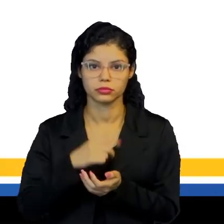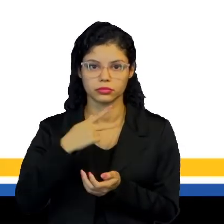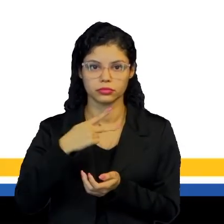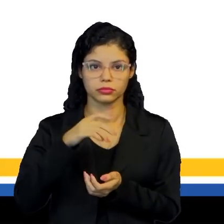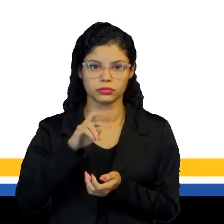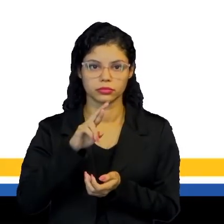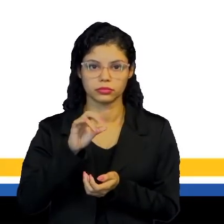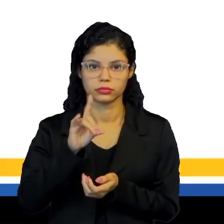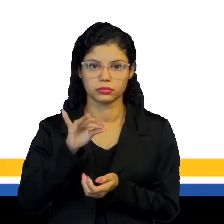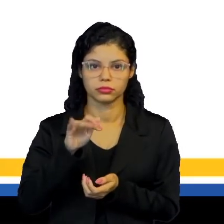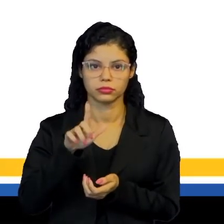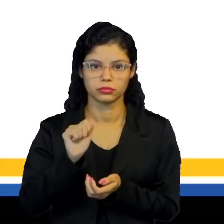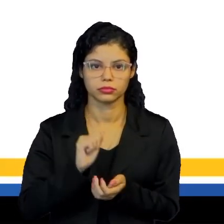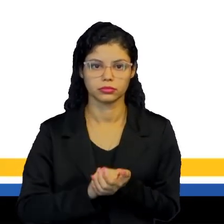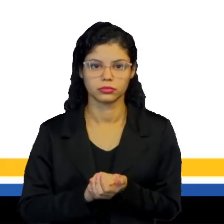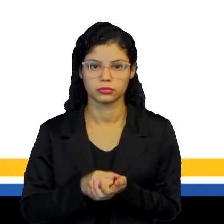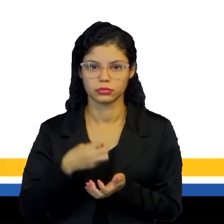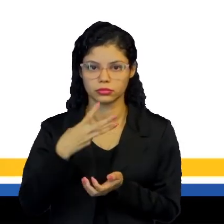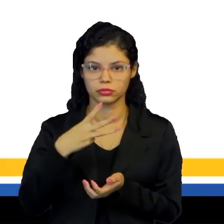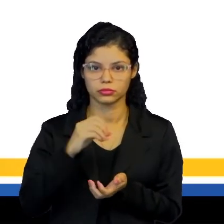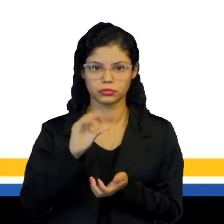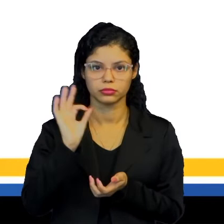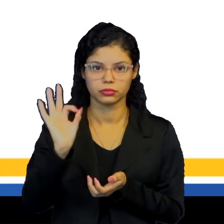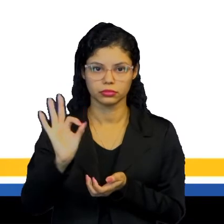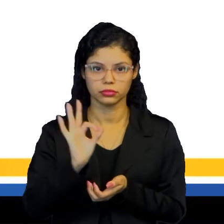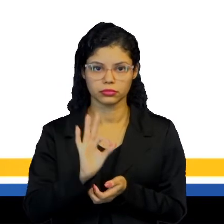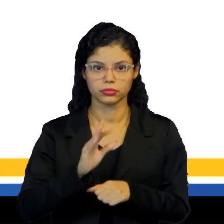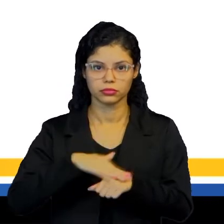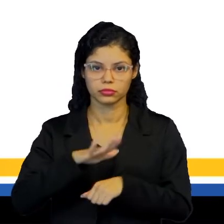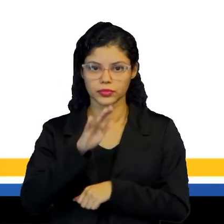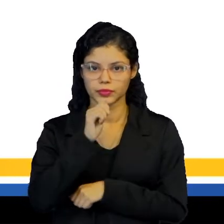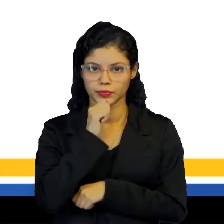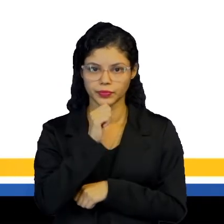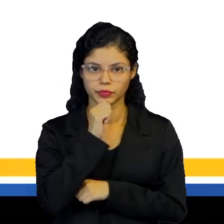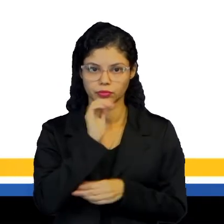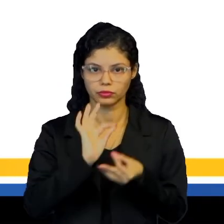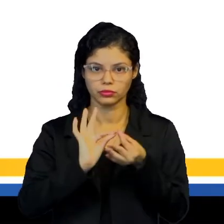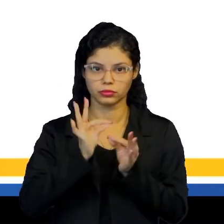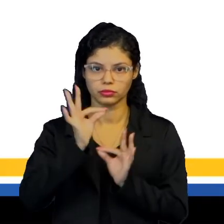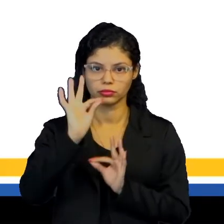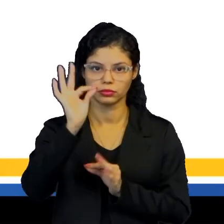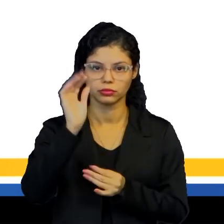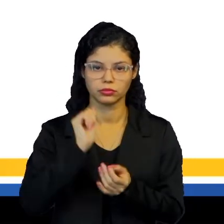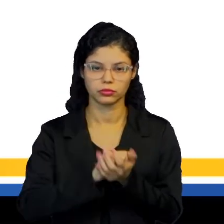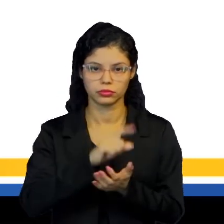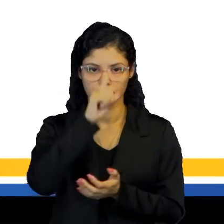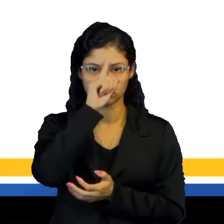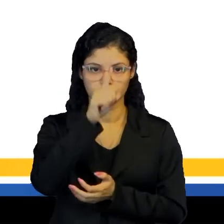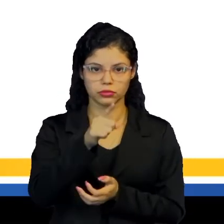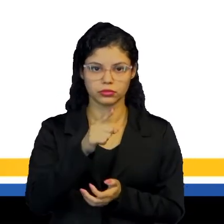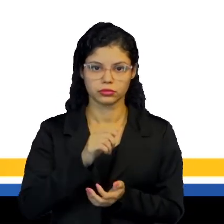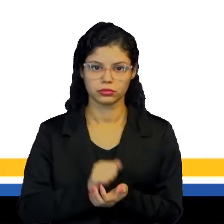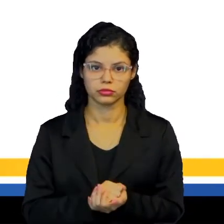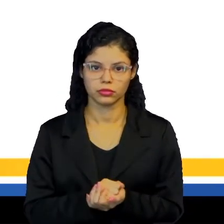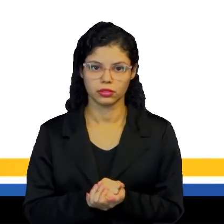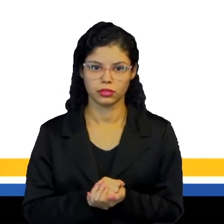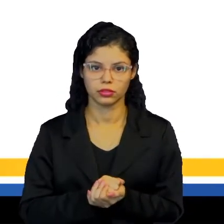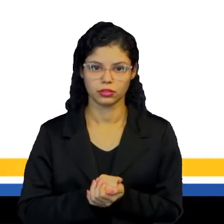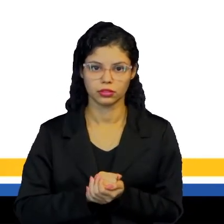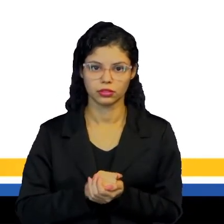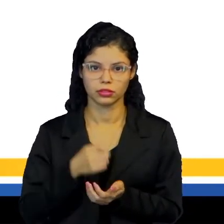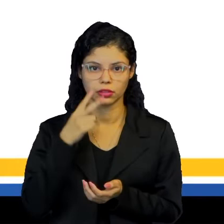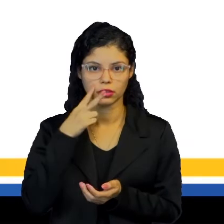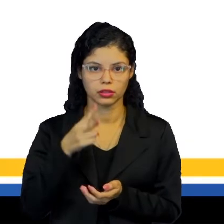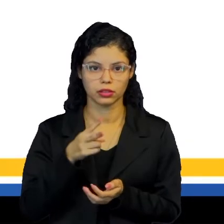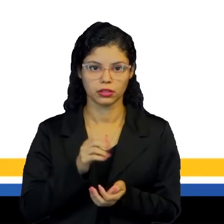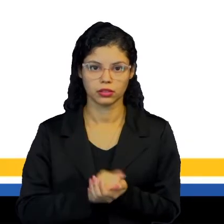capita, aumento de 30%. Mais ainda estão longe de atingir a diferença. Veja aí